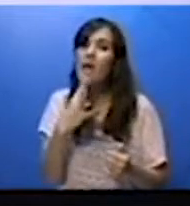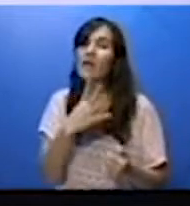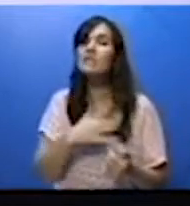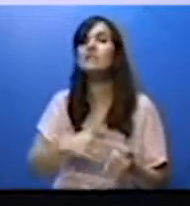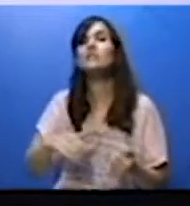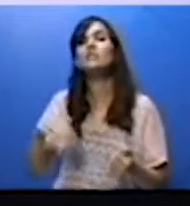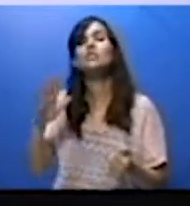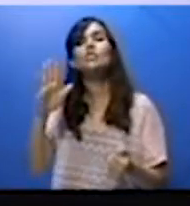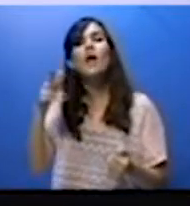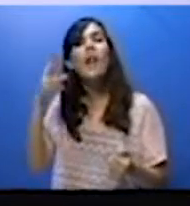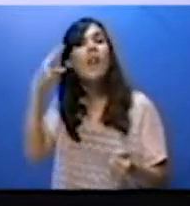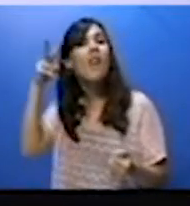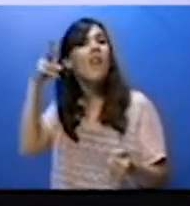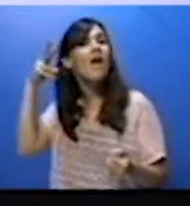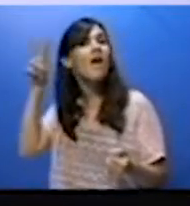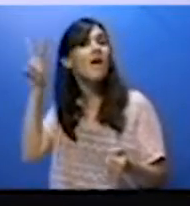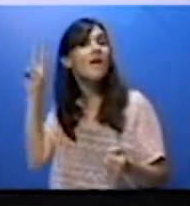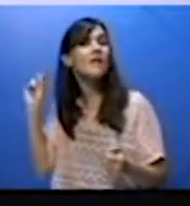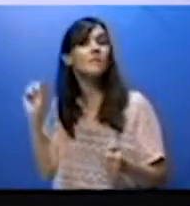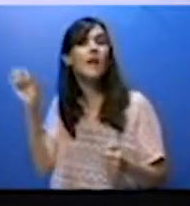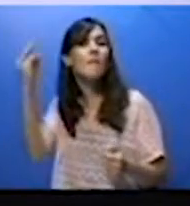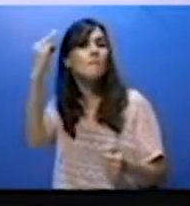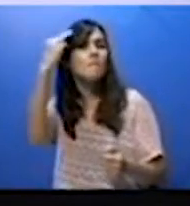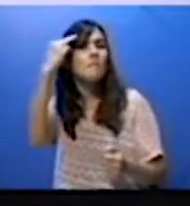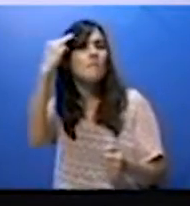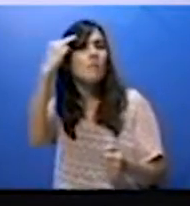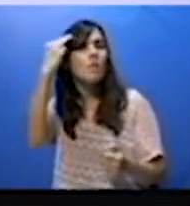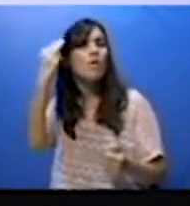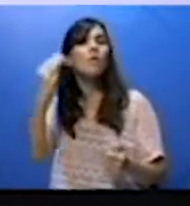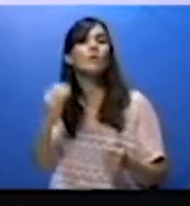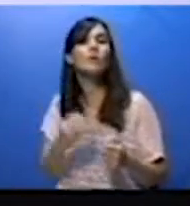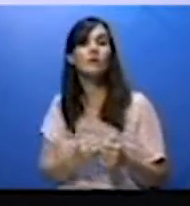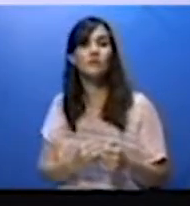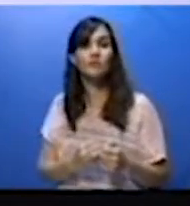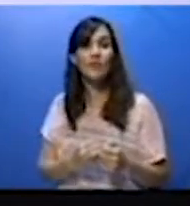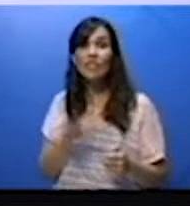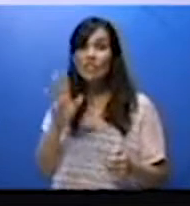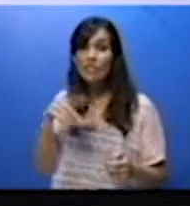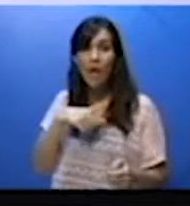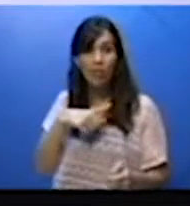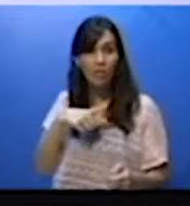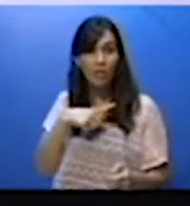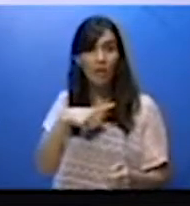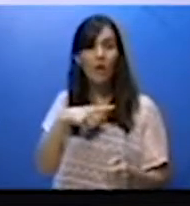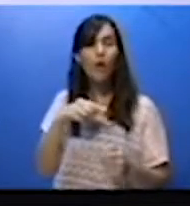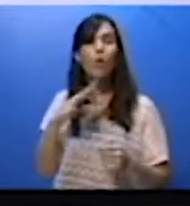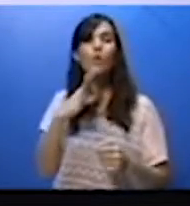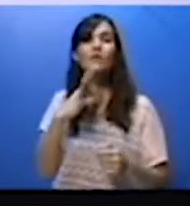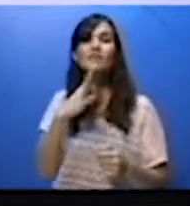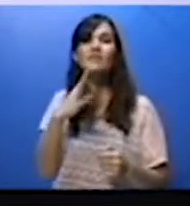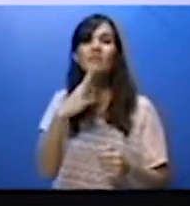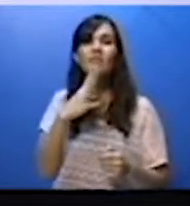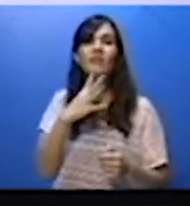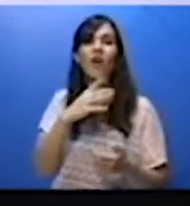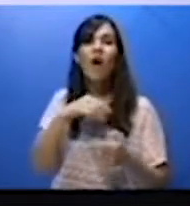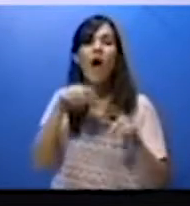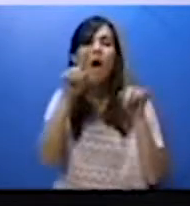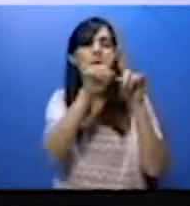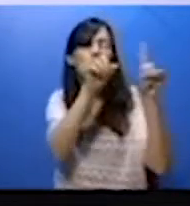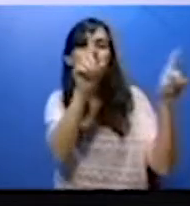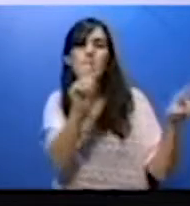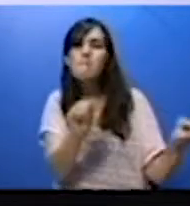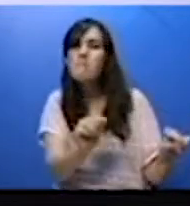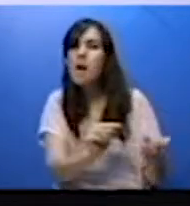pela memória se ela só tem esse reconhecimento da imagem das dos traçados das letrinhas